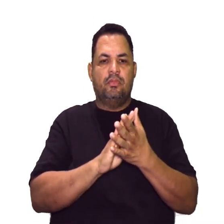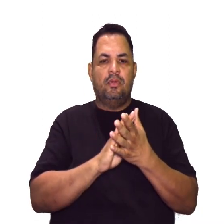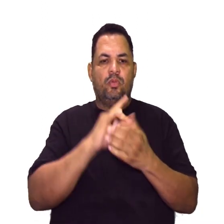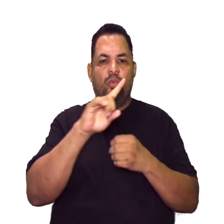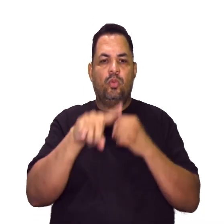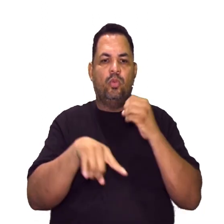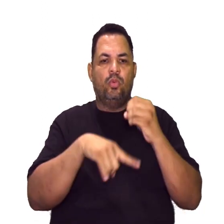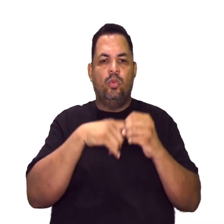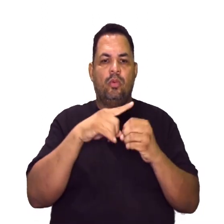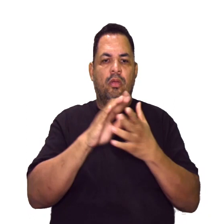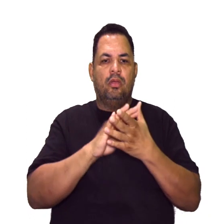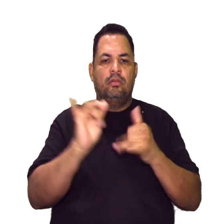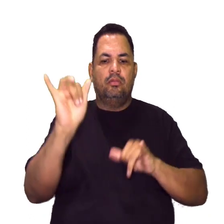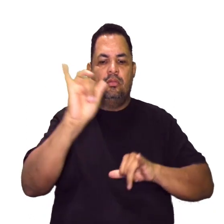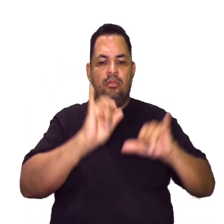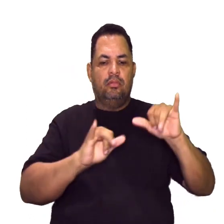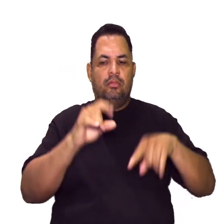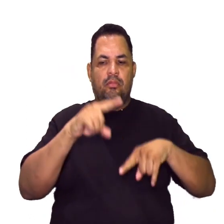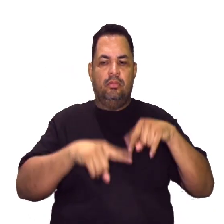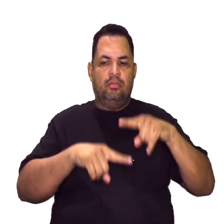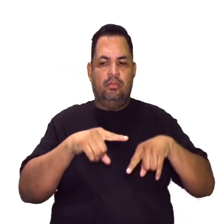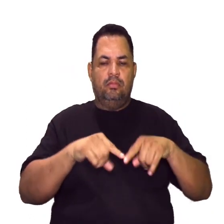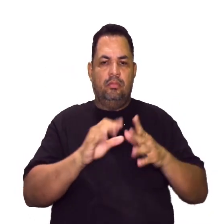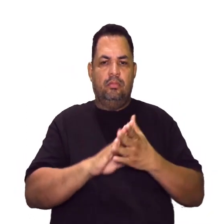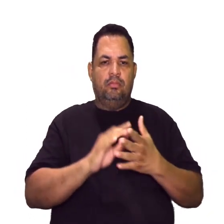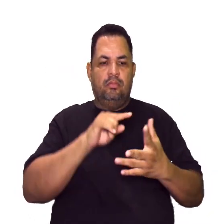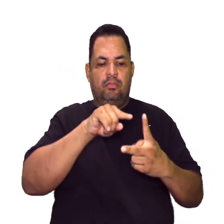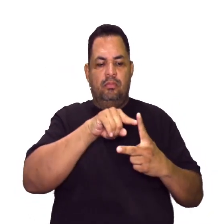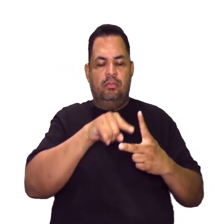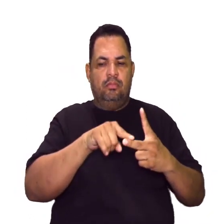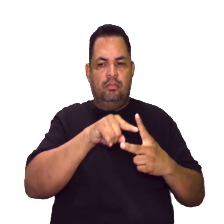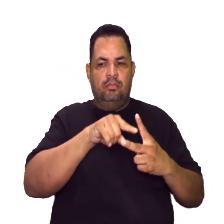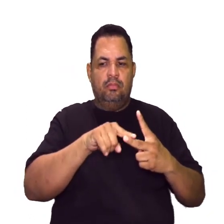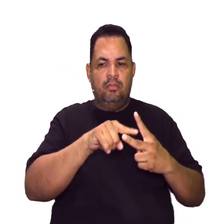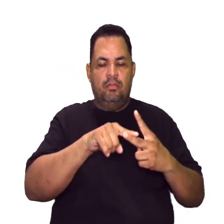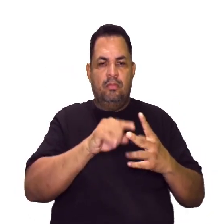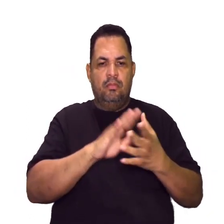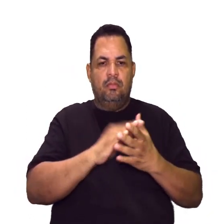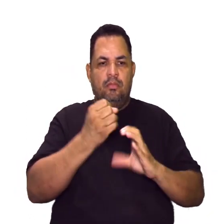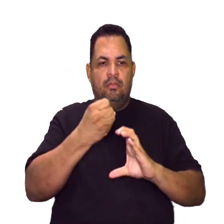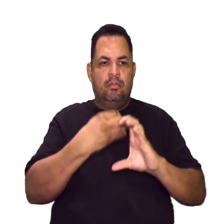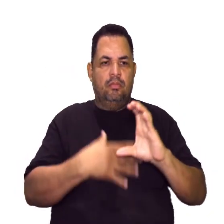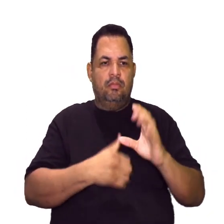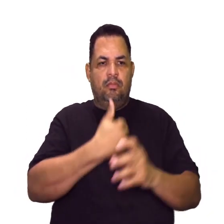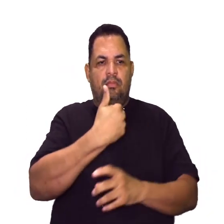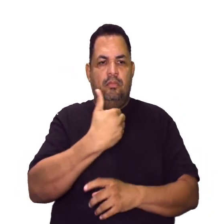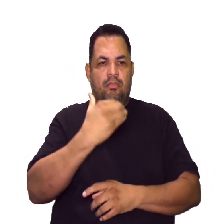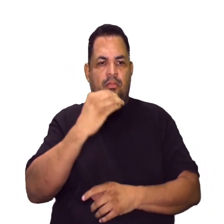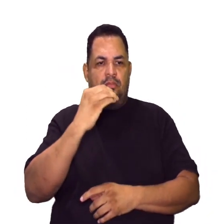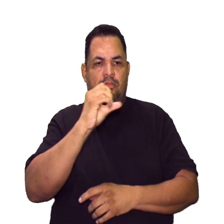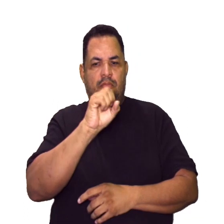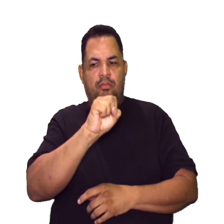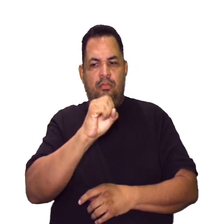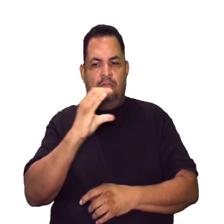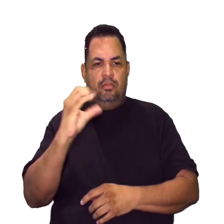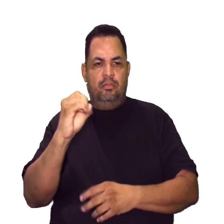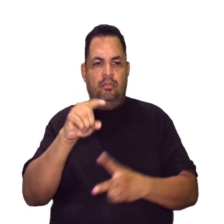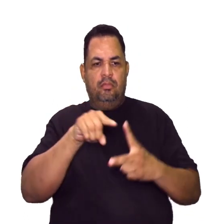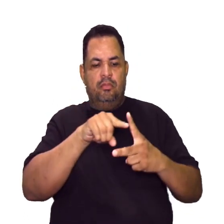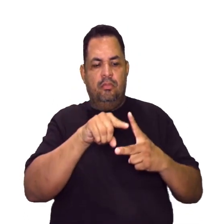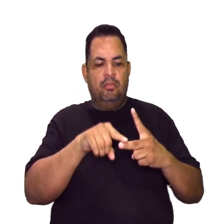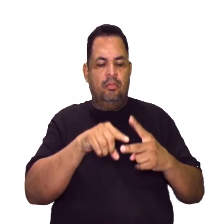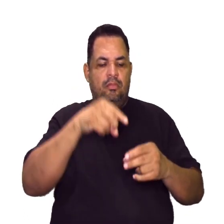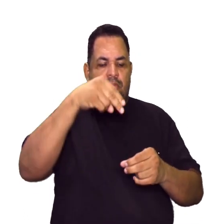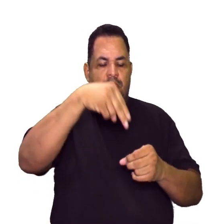espaço. Olha aí, esse ângulo que caracteriza 180 graus entre o